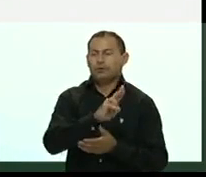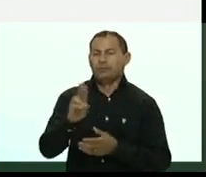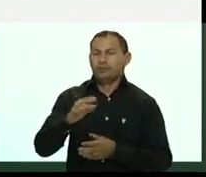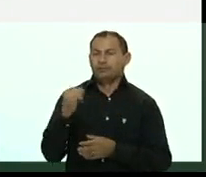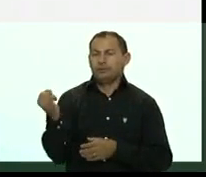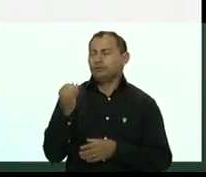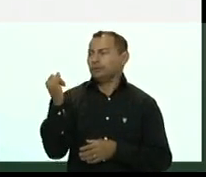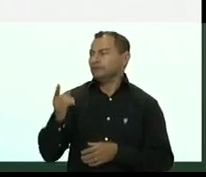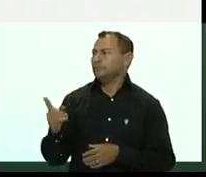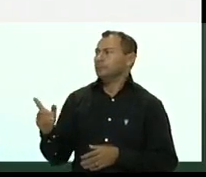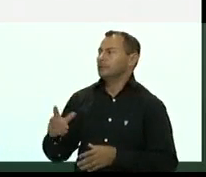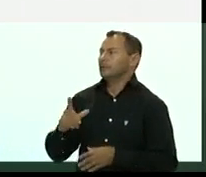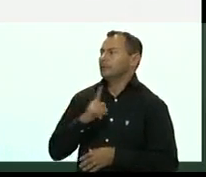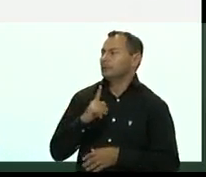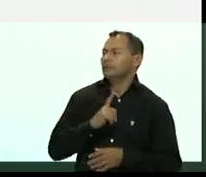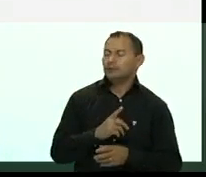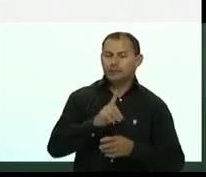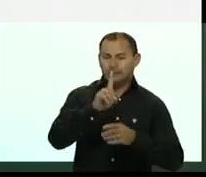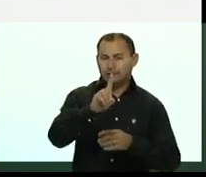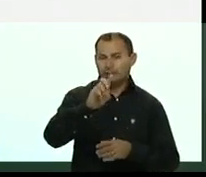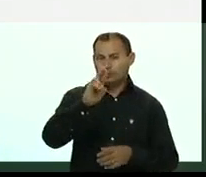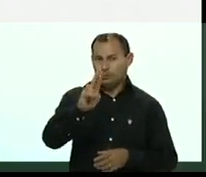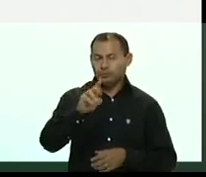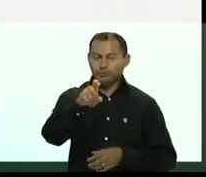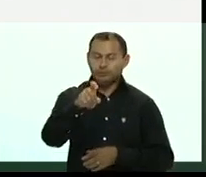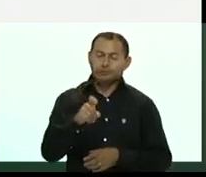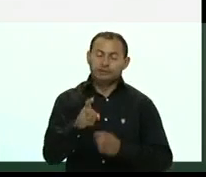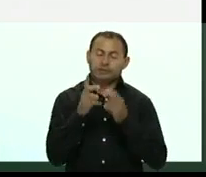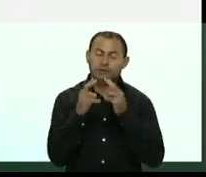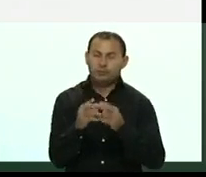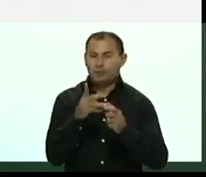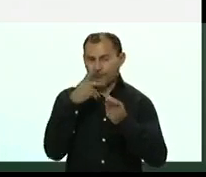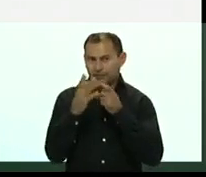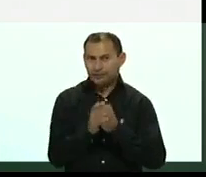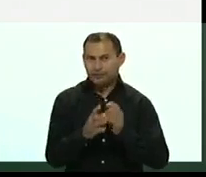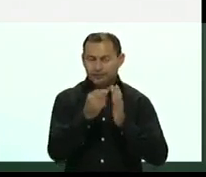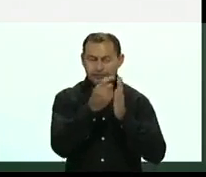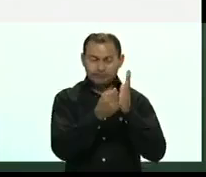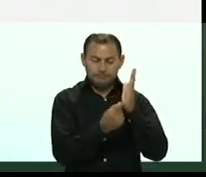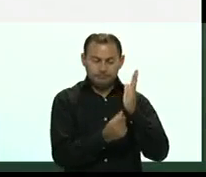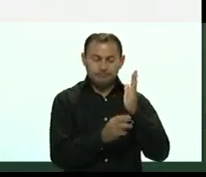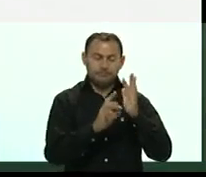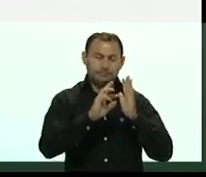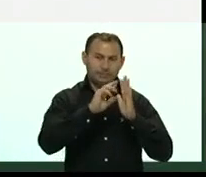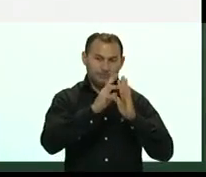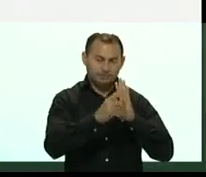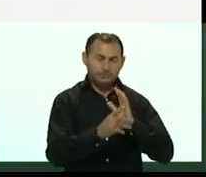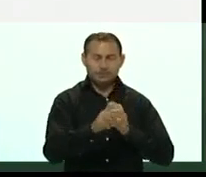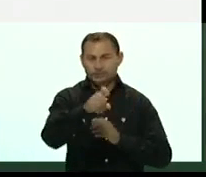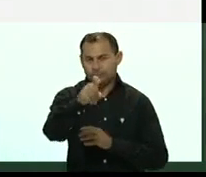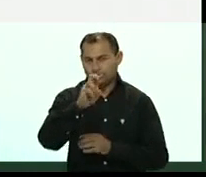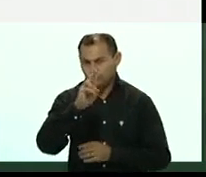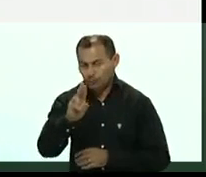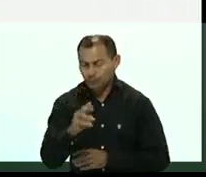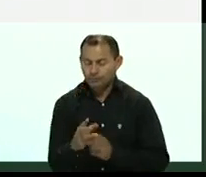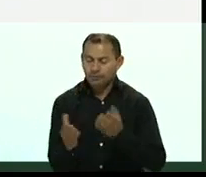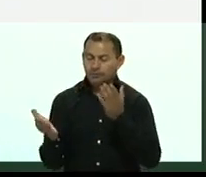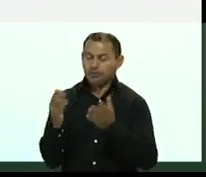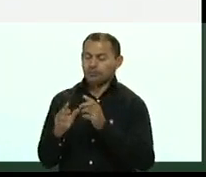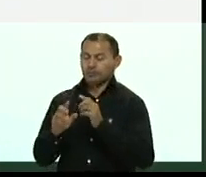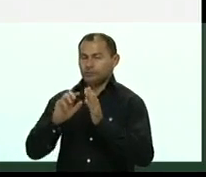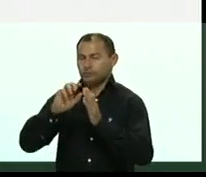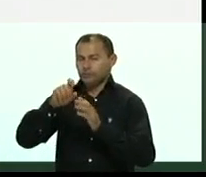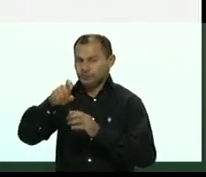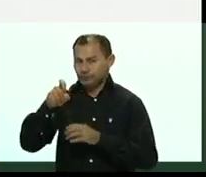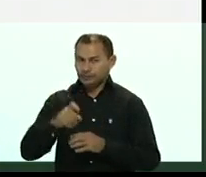são importantes. Quando eu tenho esse du dx, é o mesmo que eu falar taxa de variação de u em relação a x.